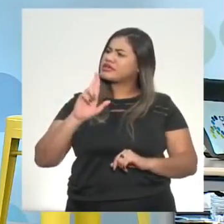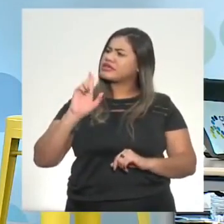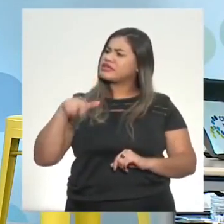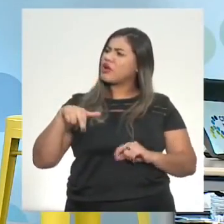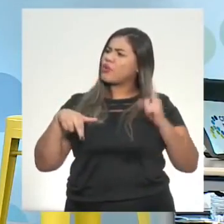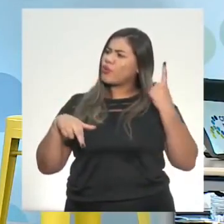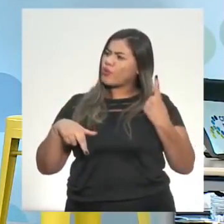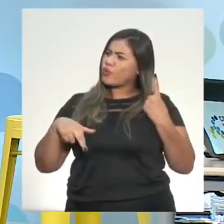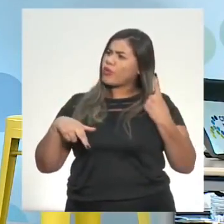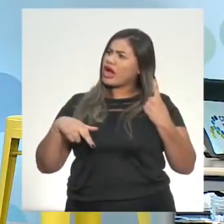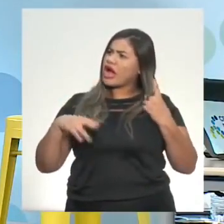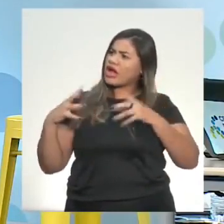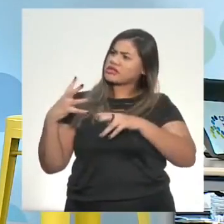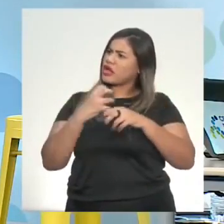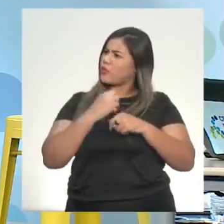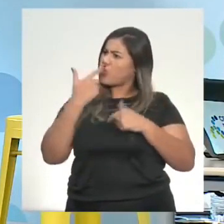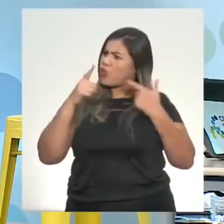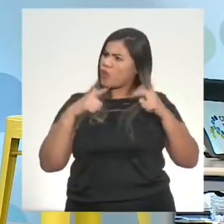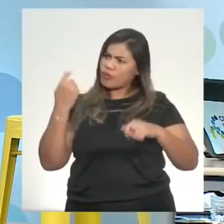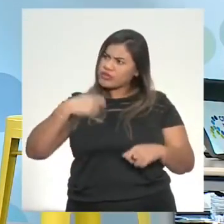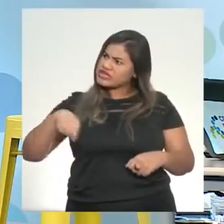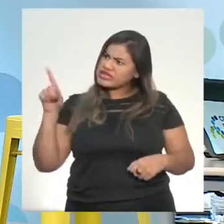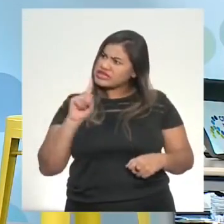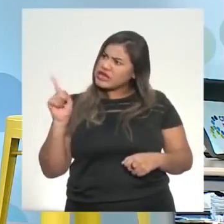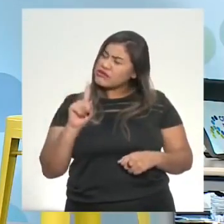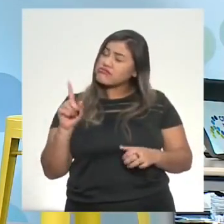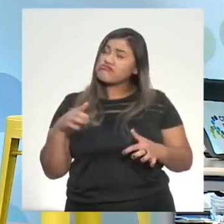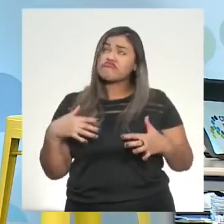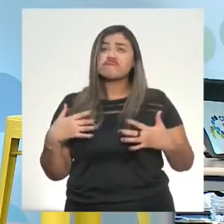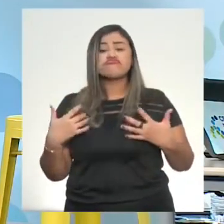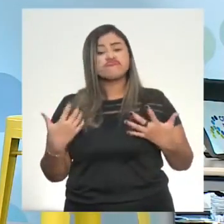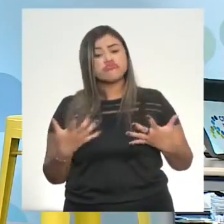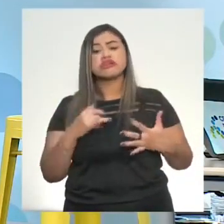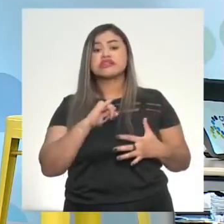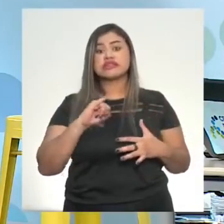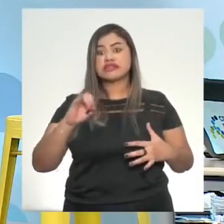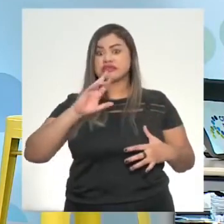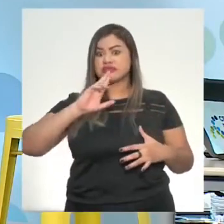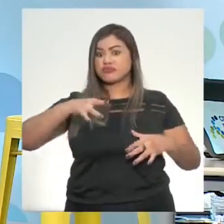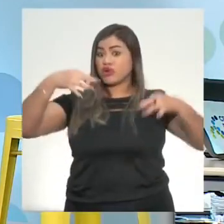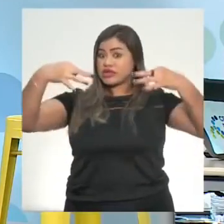semelhança, eu não preciso calcular as demais? Bom, se você tiver